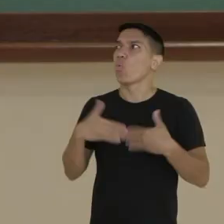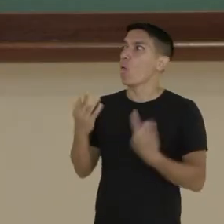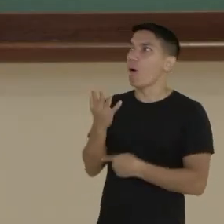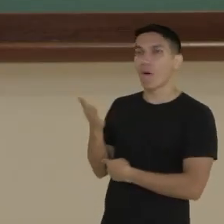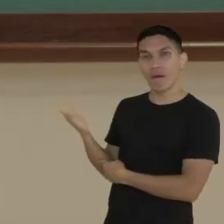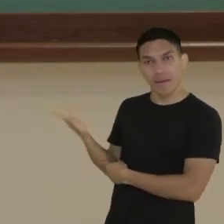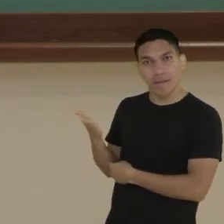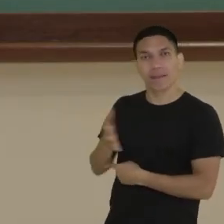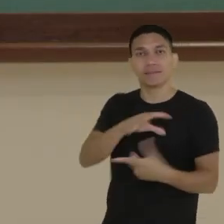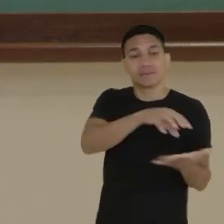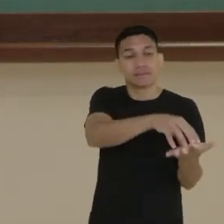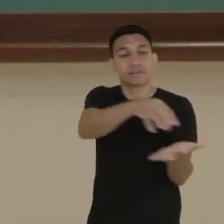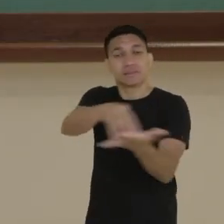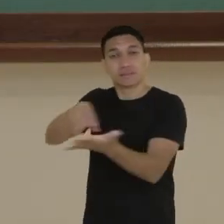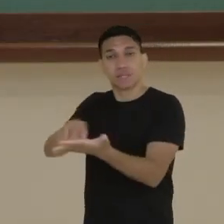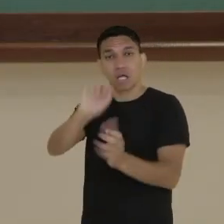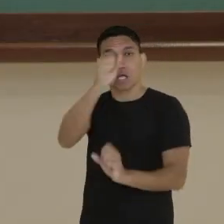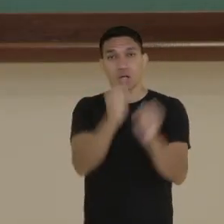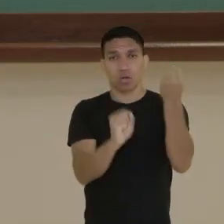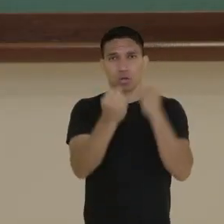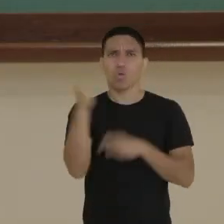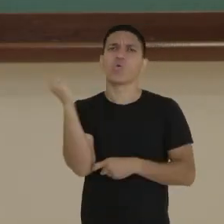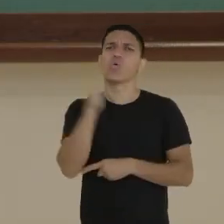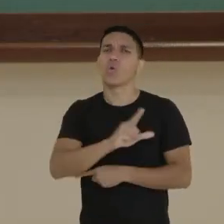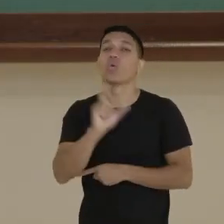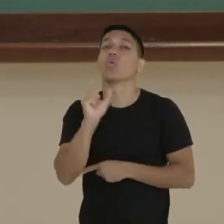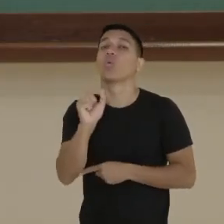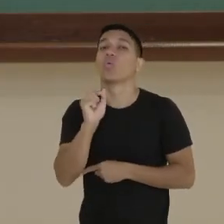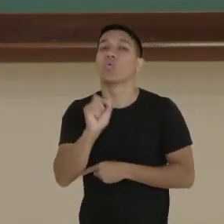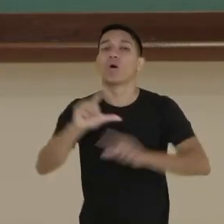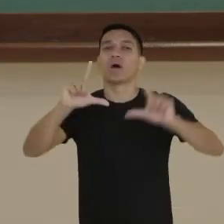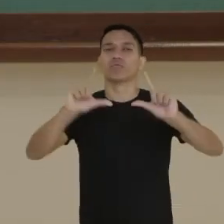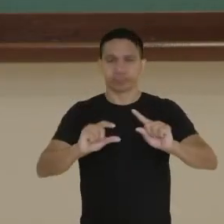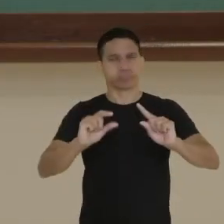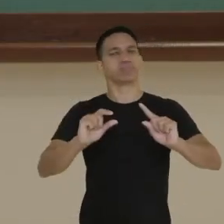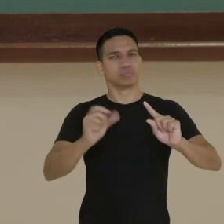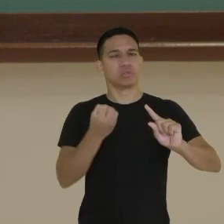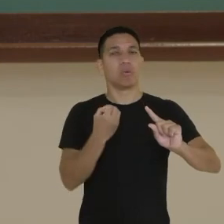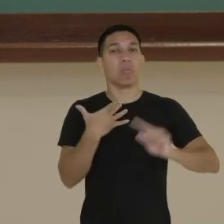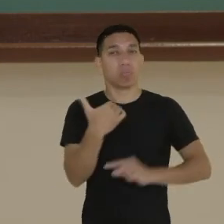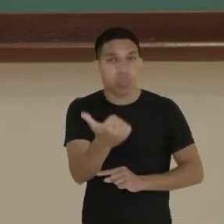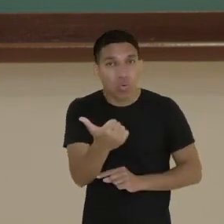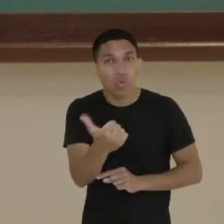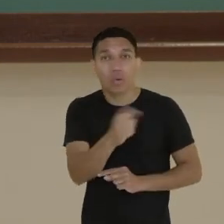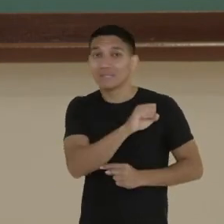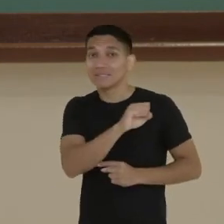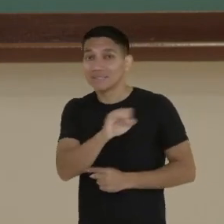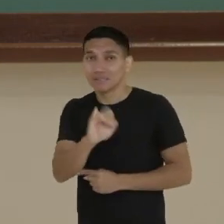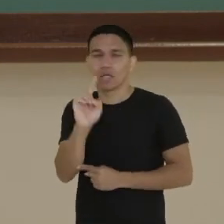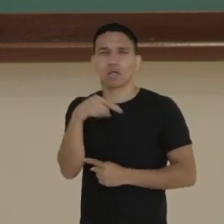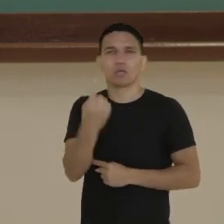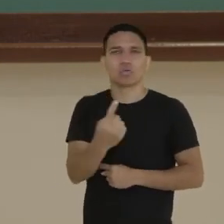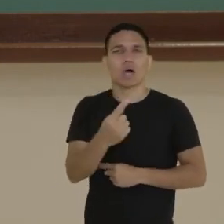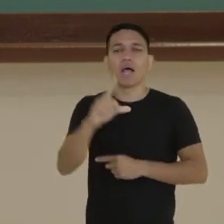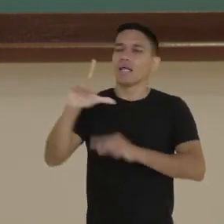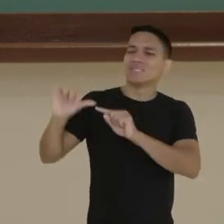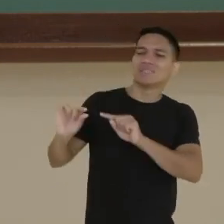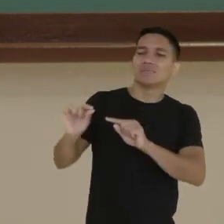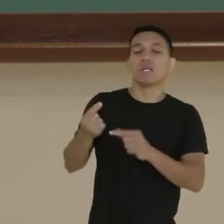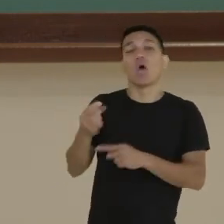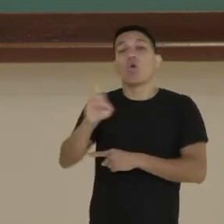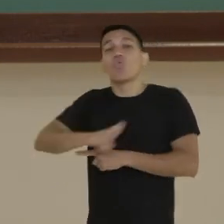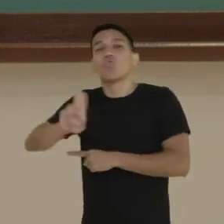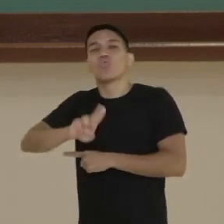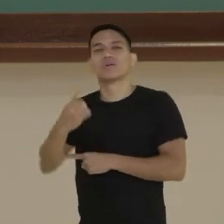setores industriais nós teríamos uma redução significativa caso nós reduzíssemos o seu consumo